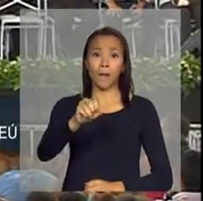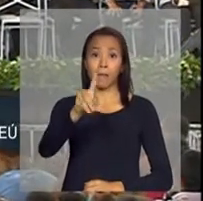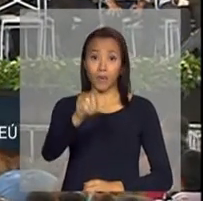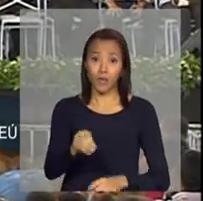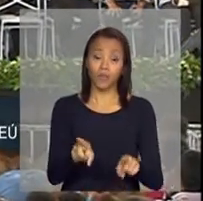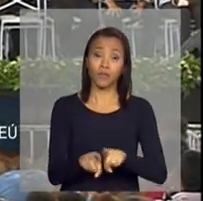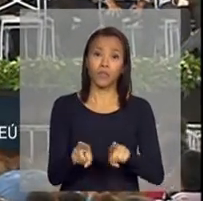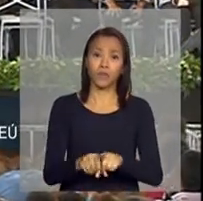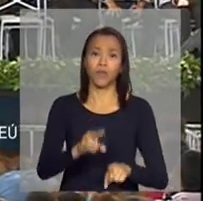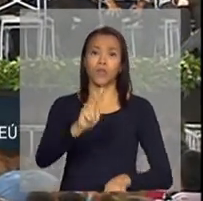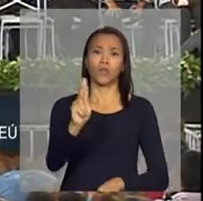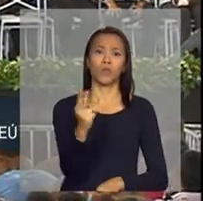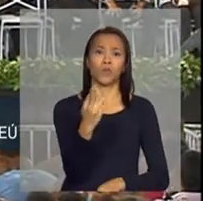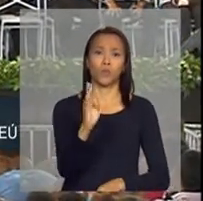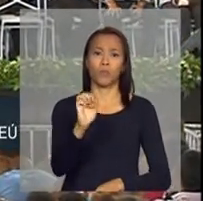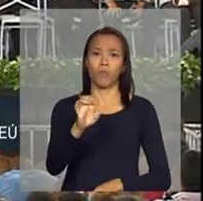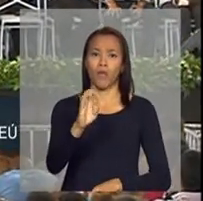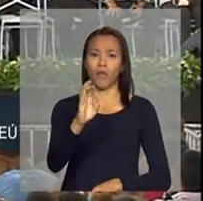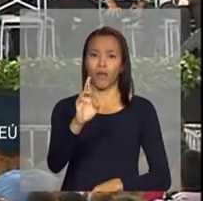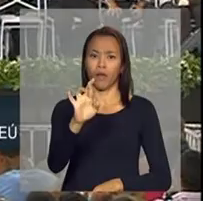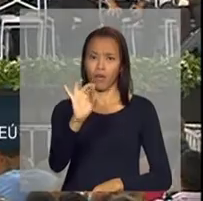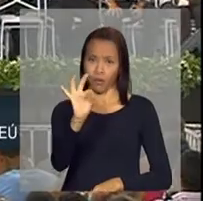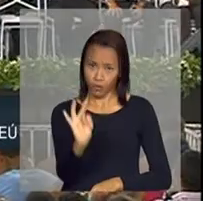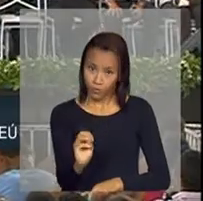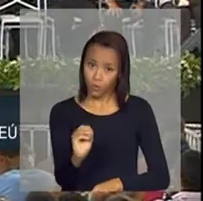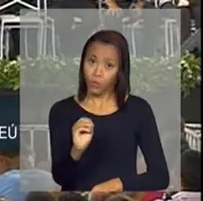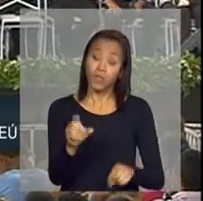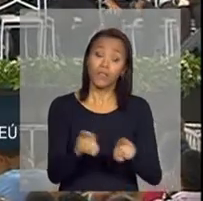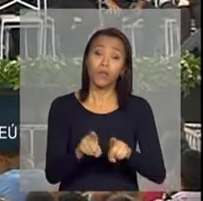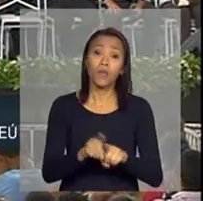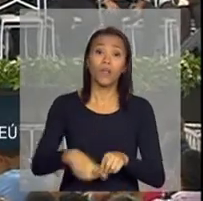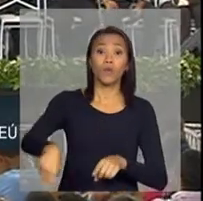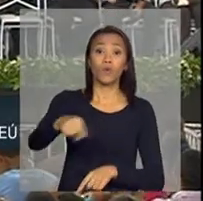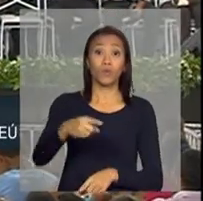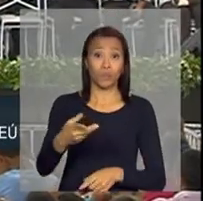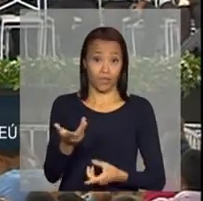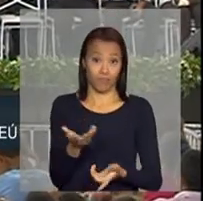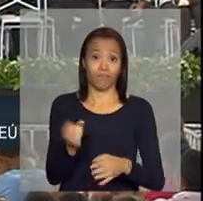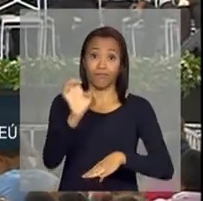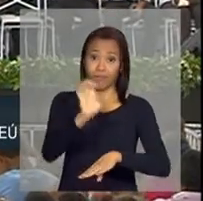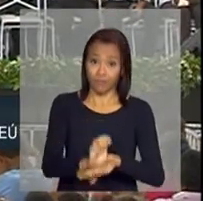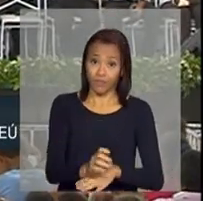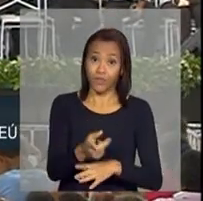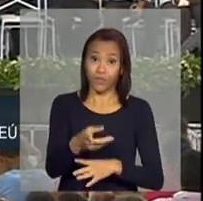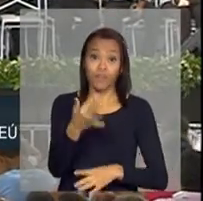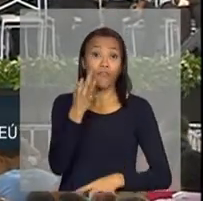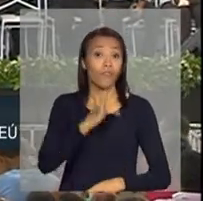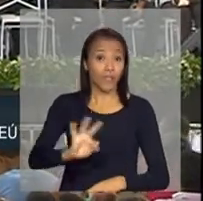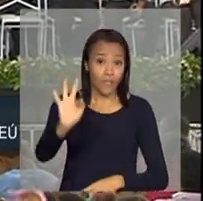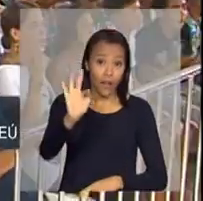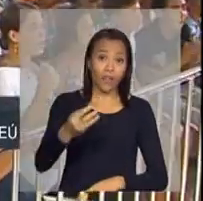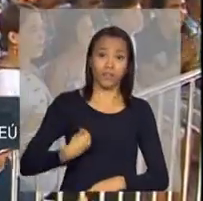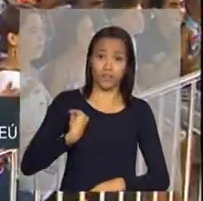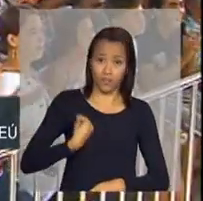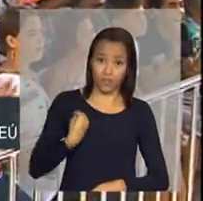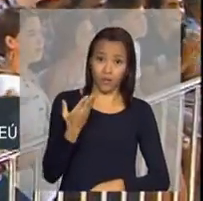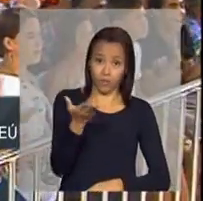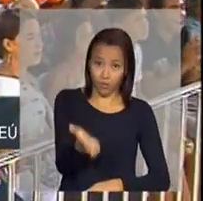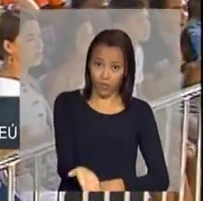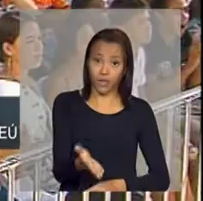Costa, os nossos deputados federais aqui de Pernambuco, Inocêncio Oliveira, Gonzaga